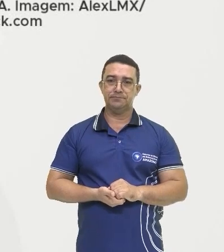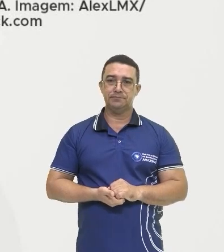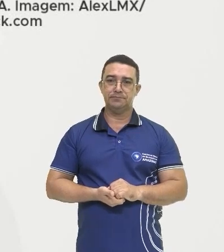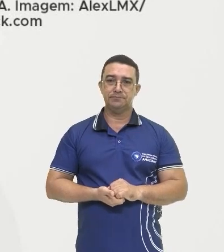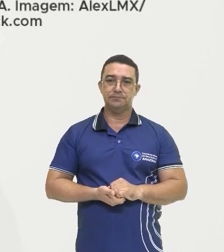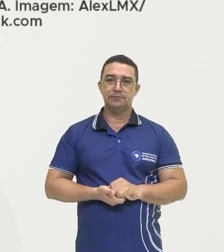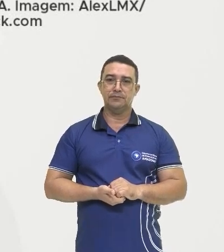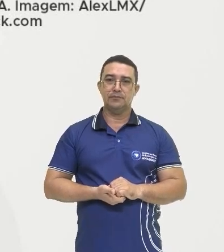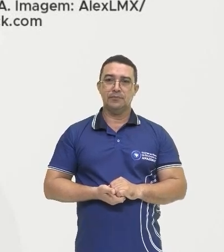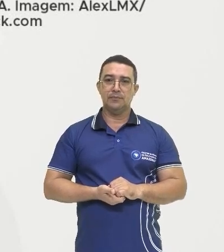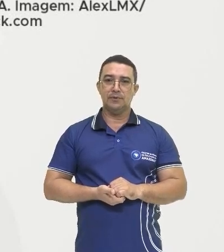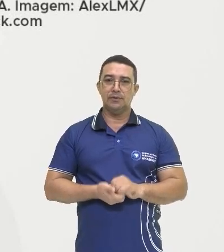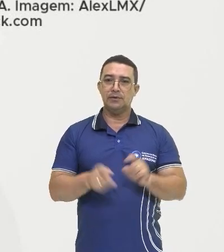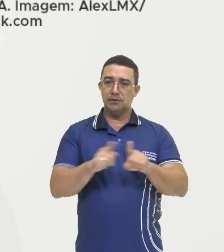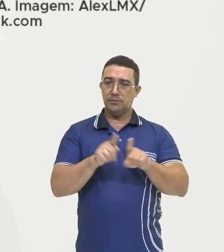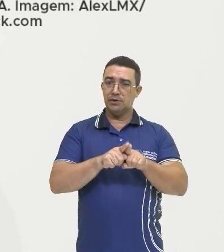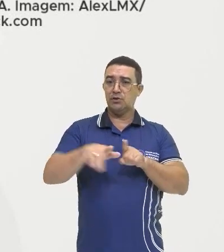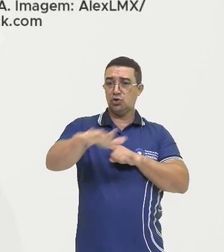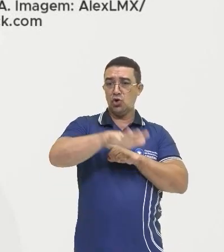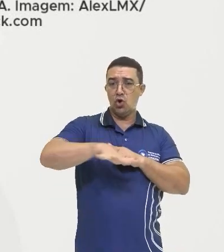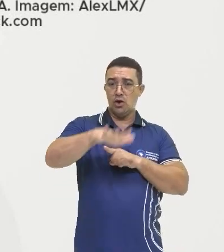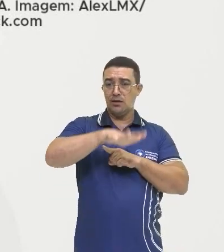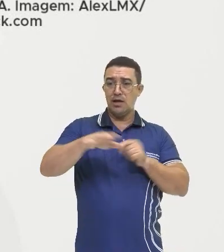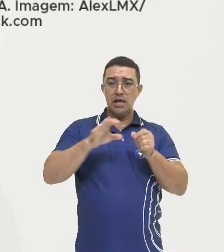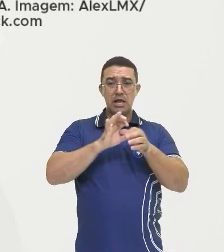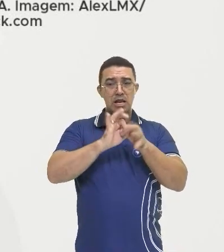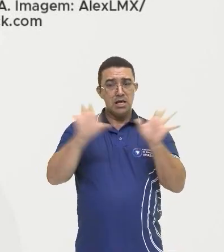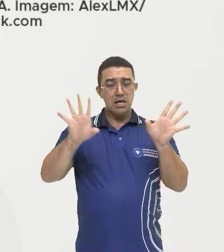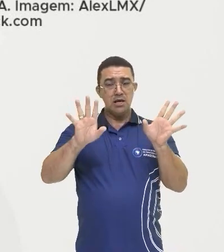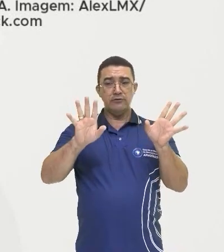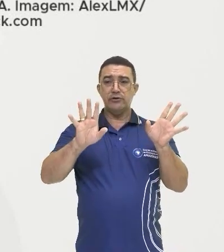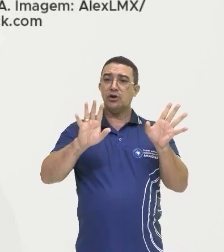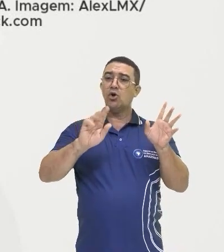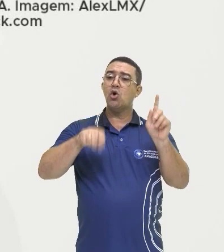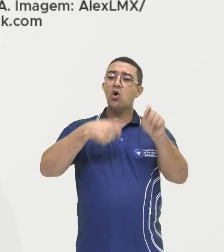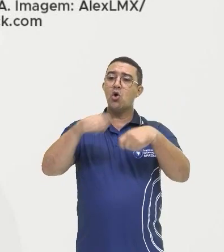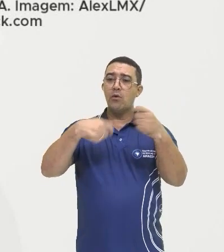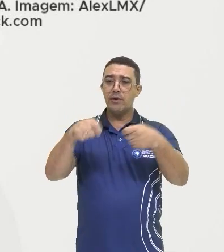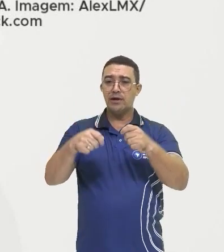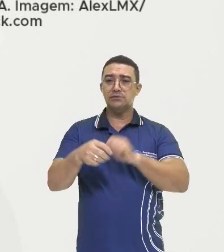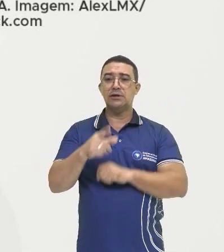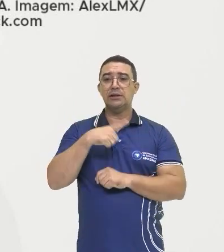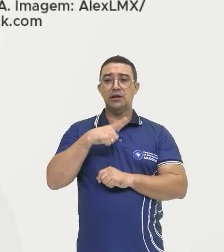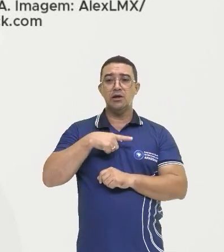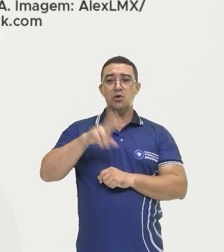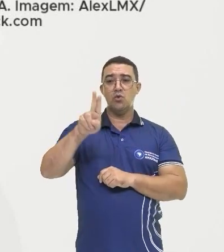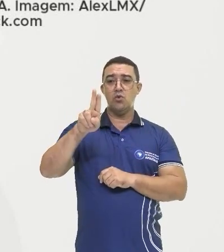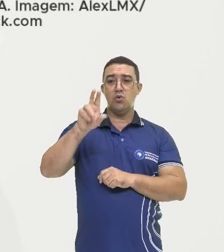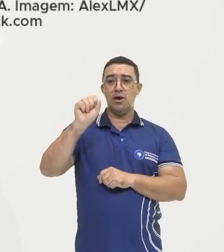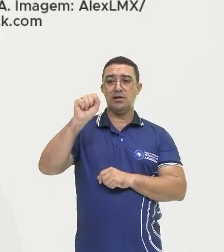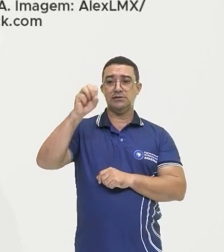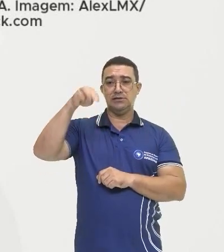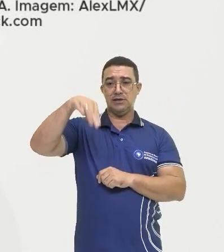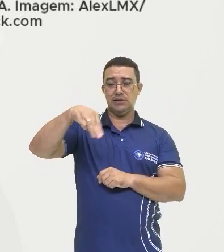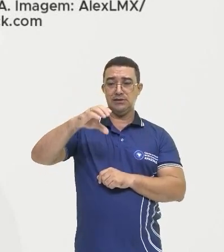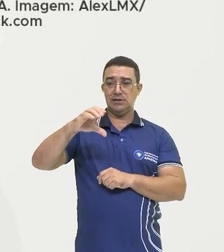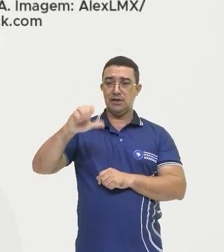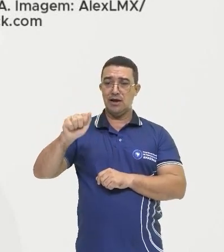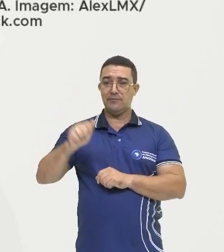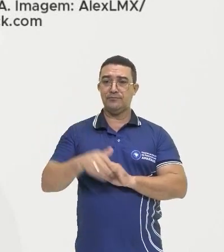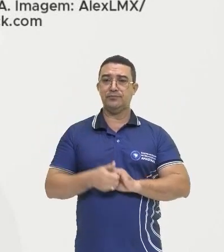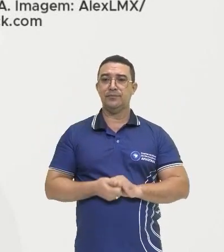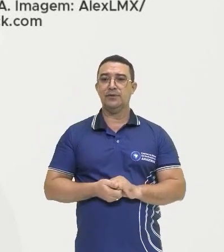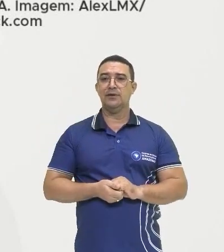citar como zona de livre comércio. E aí a gente tem o SMCA, que é o antigo NAFTA, tá certo? Formado